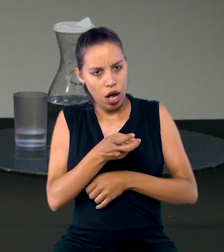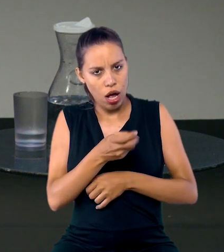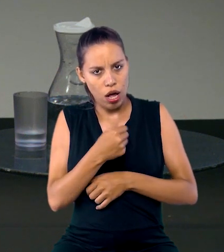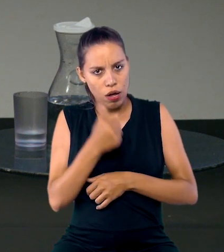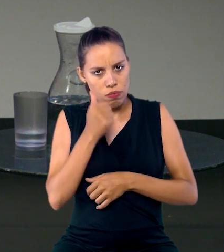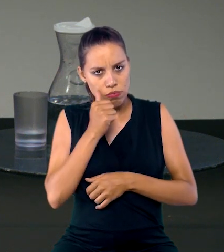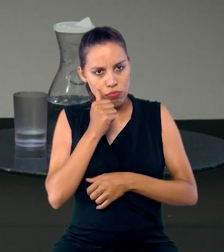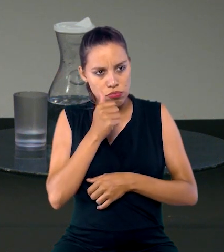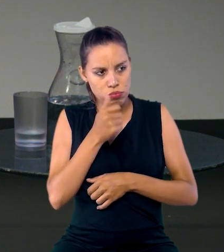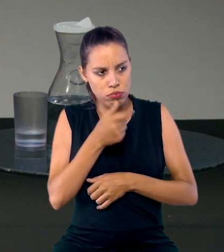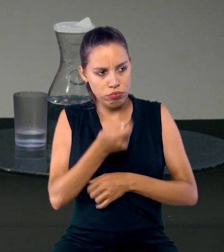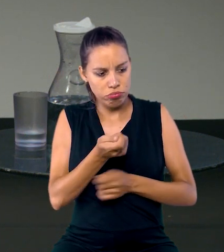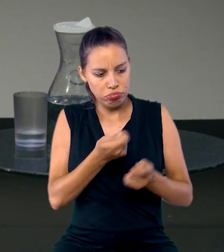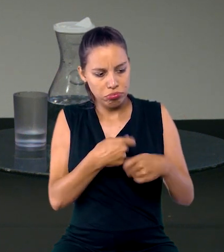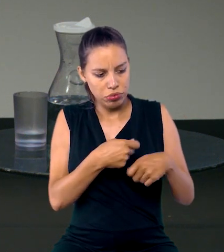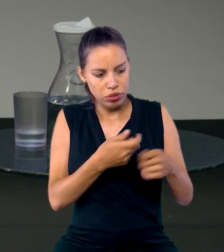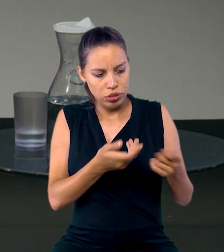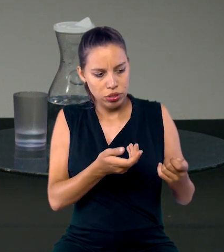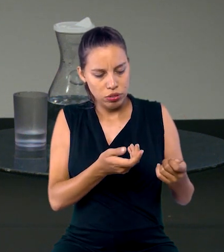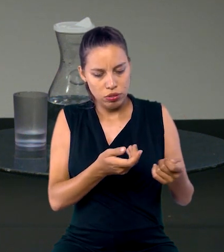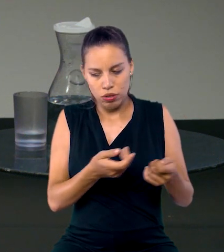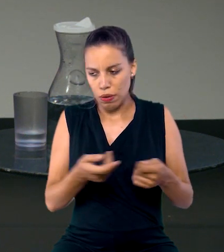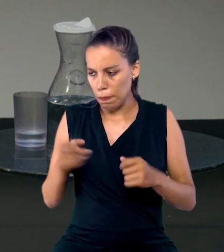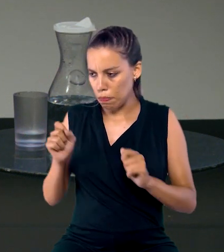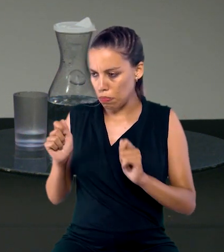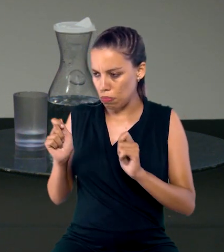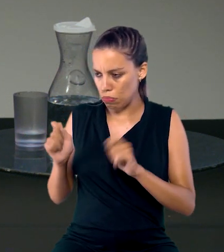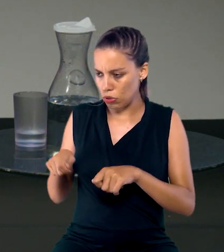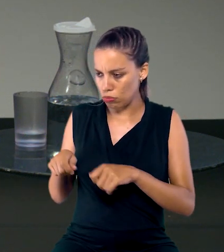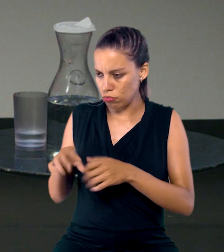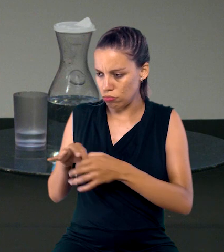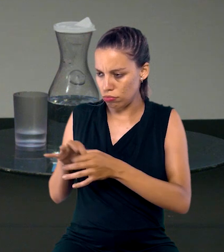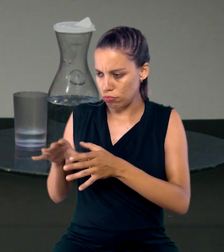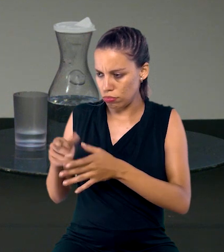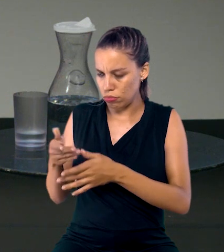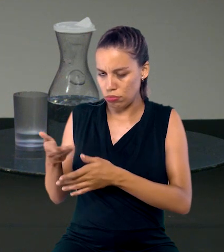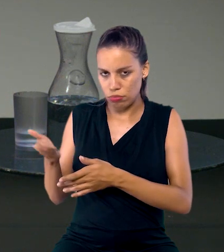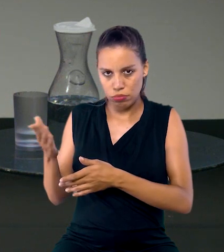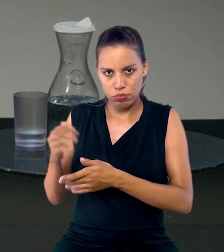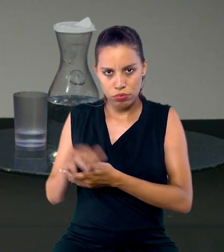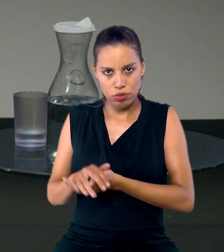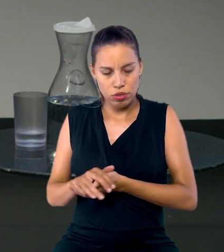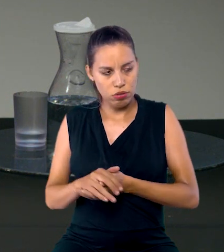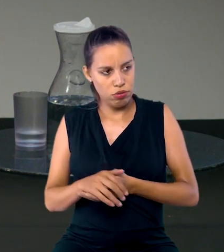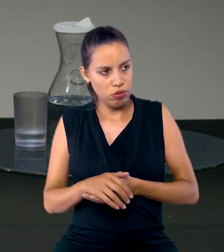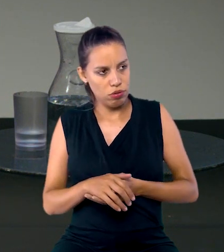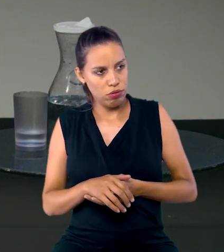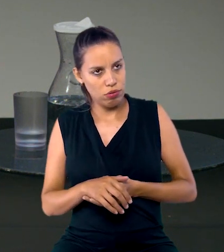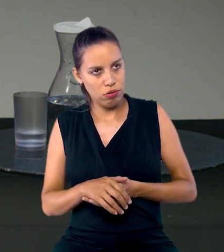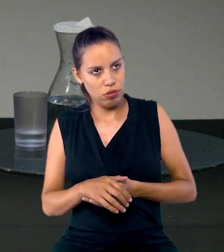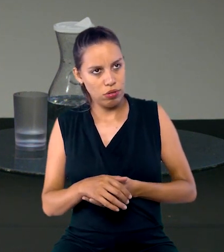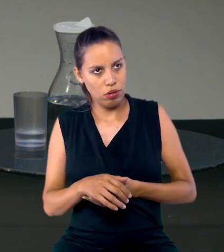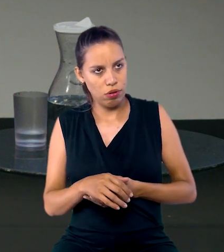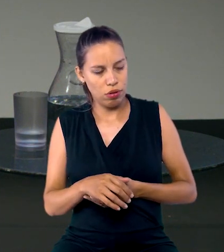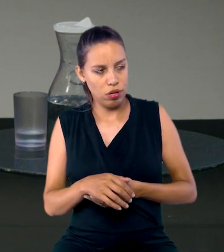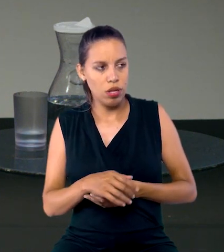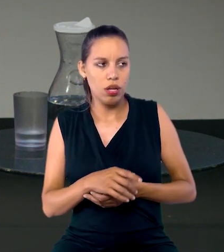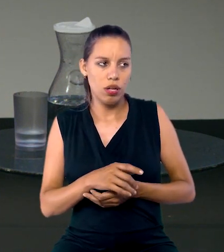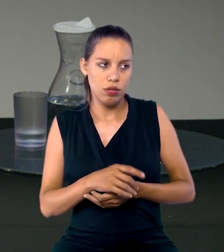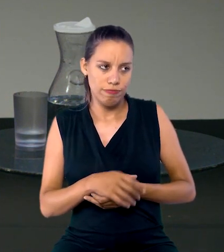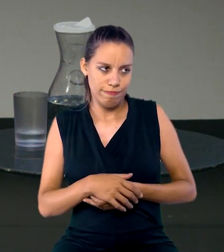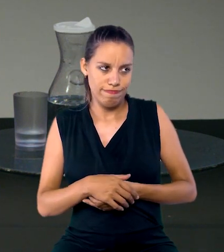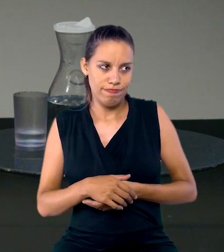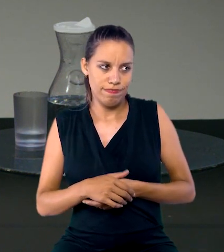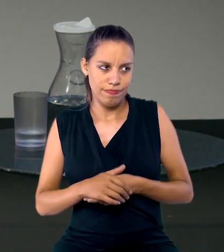permitiu contar uma história que ela jamais leria, porque ela sabia, né, que a